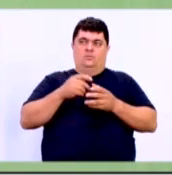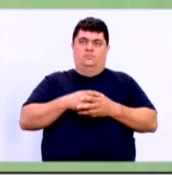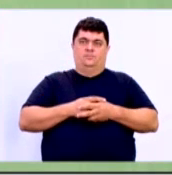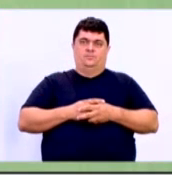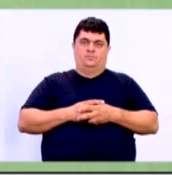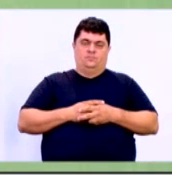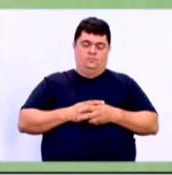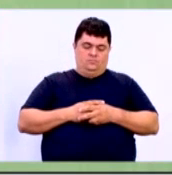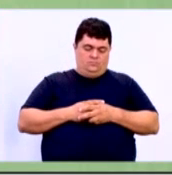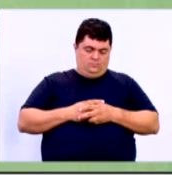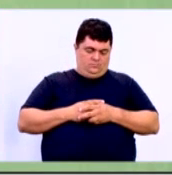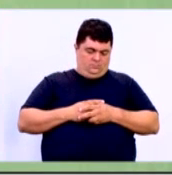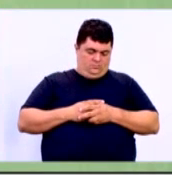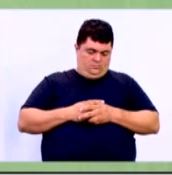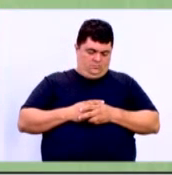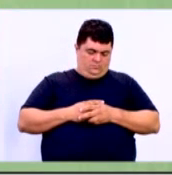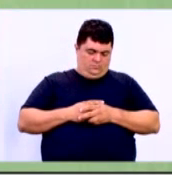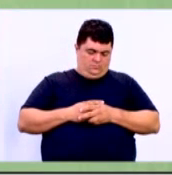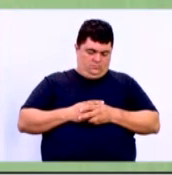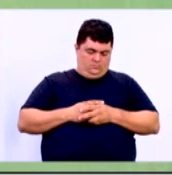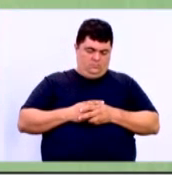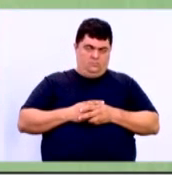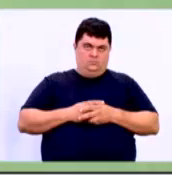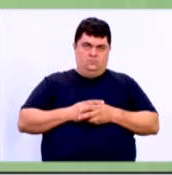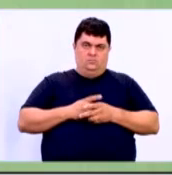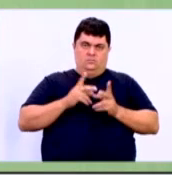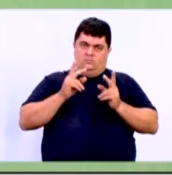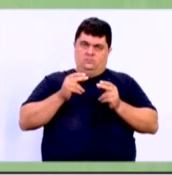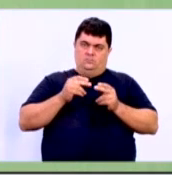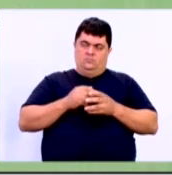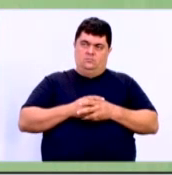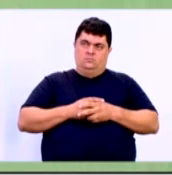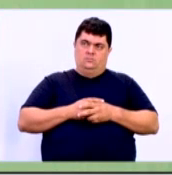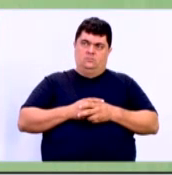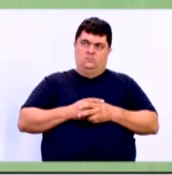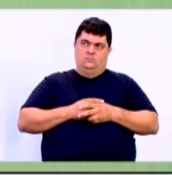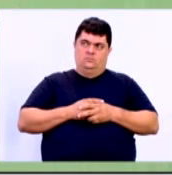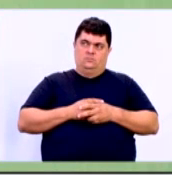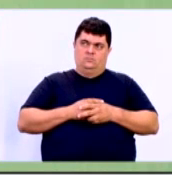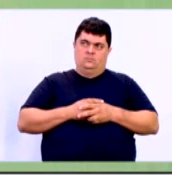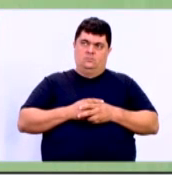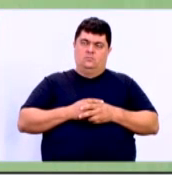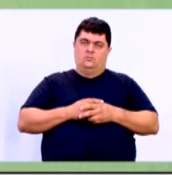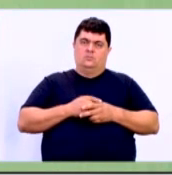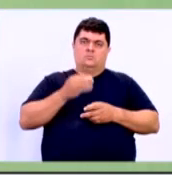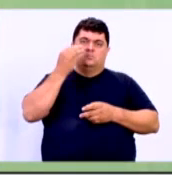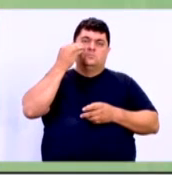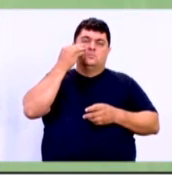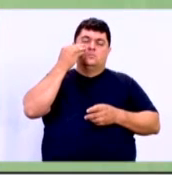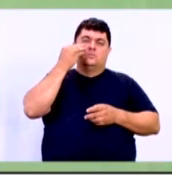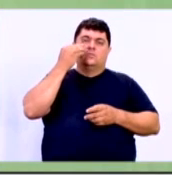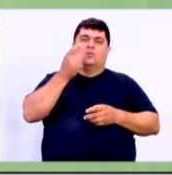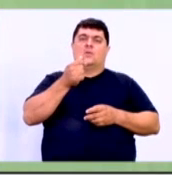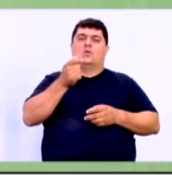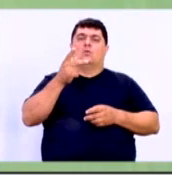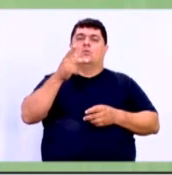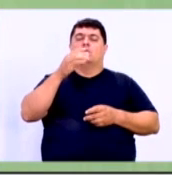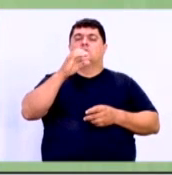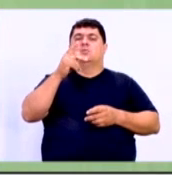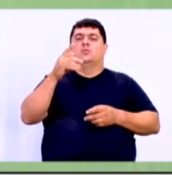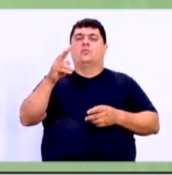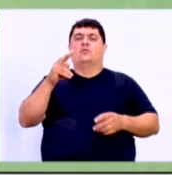Lembra? Resultado das vendas, 100. Isso aí. Mas agora o custo do produto vendido. Vamos falar que